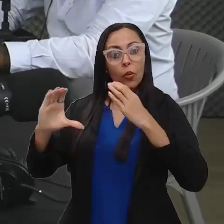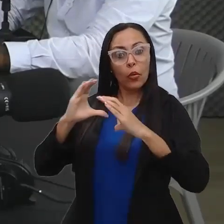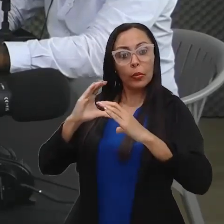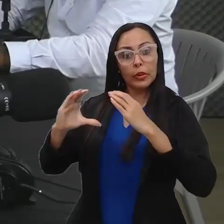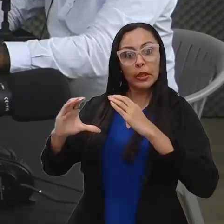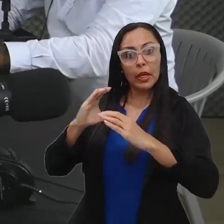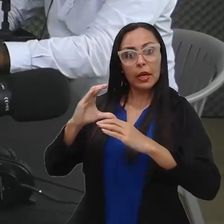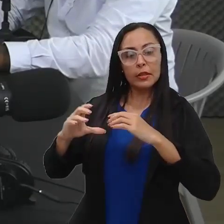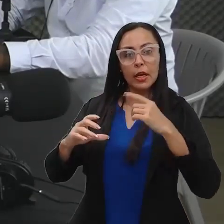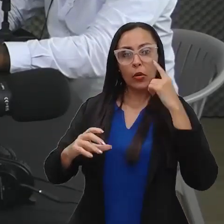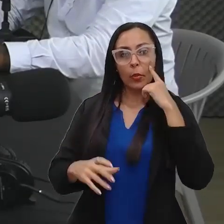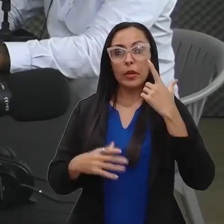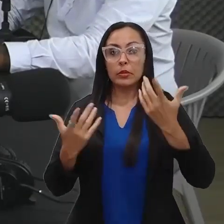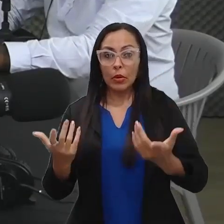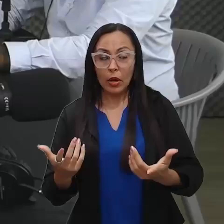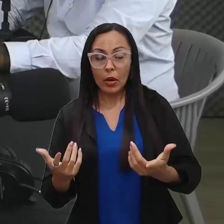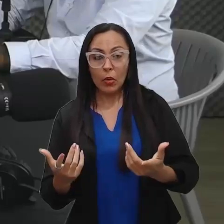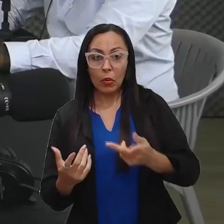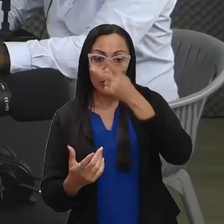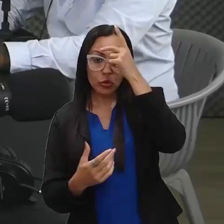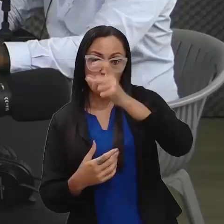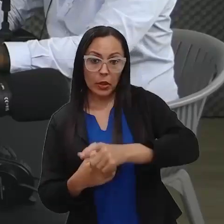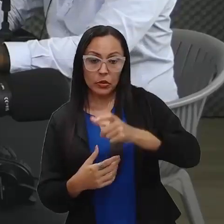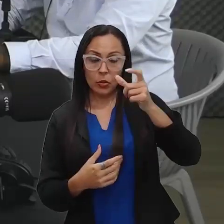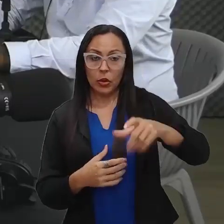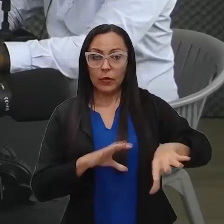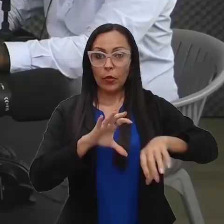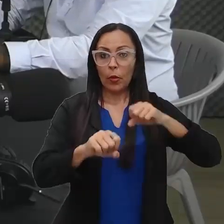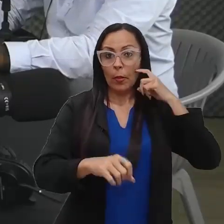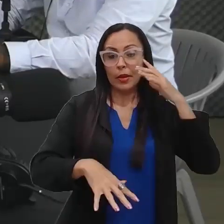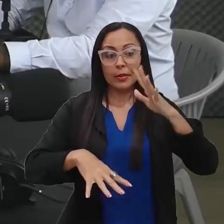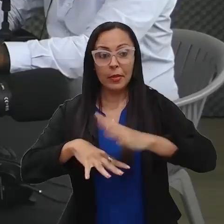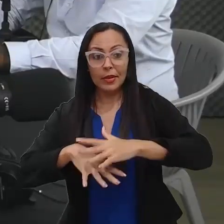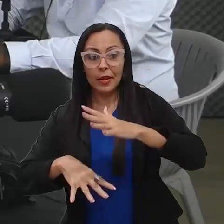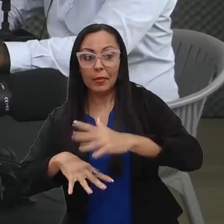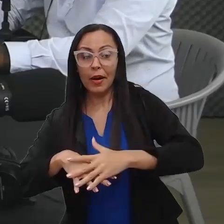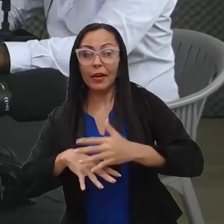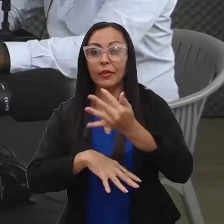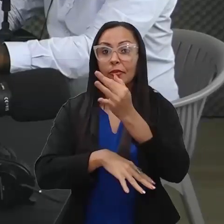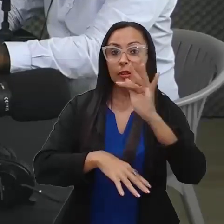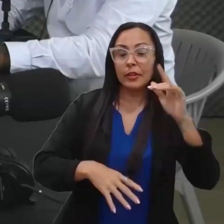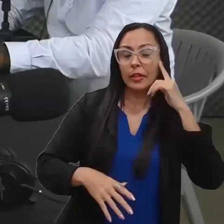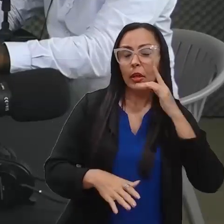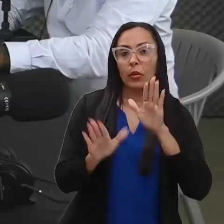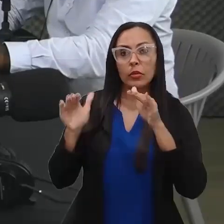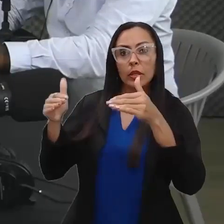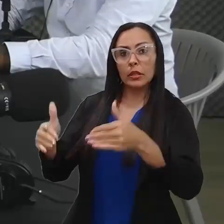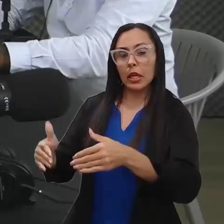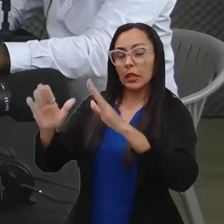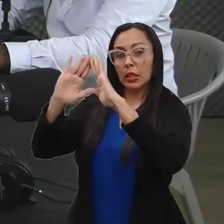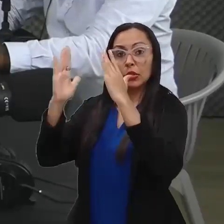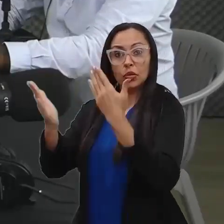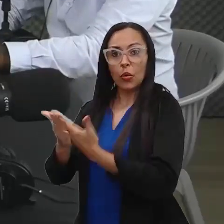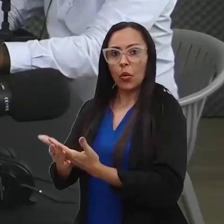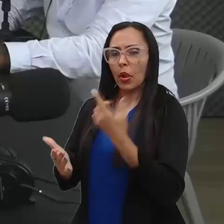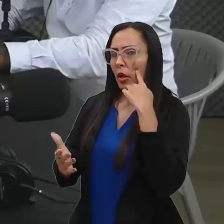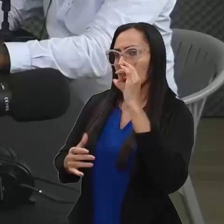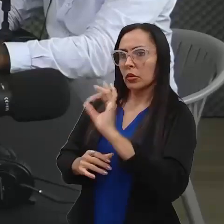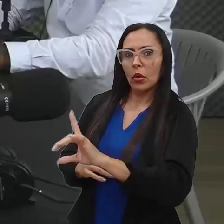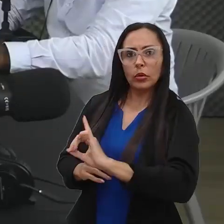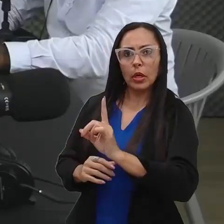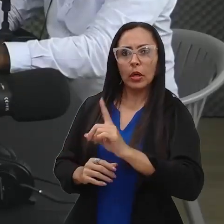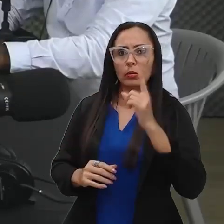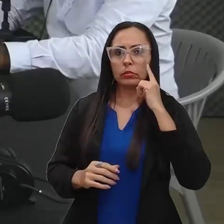das exatas, porque a violência ela não está concentrada só, né, na escola, nas humanidades, ela se